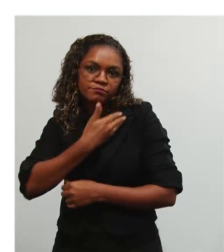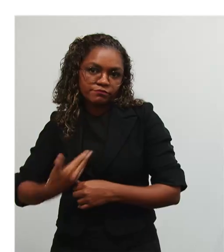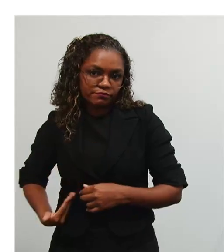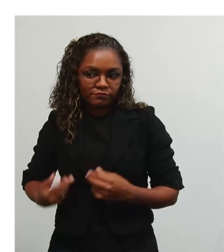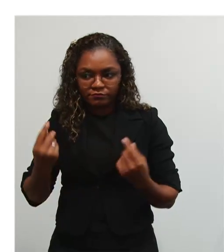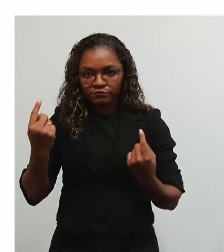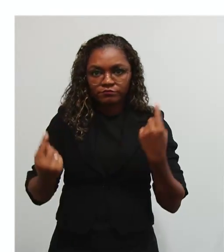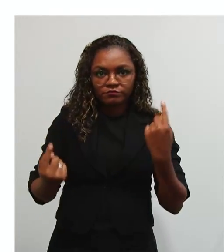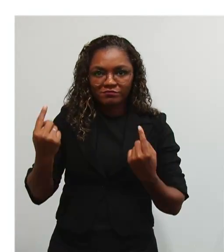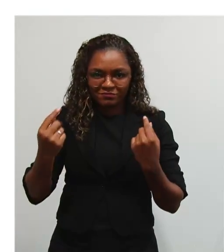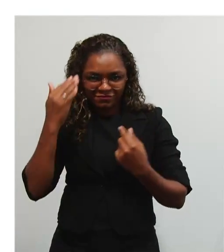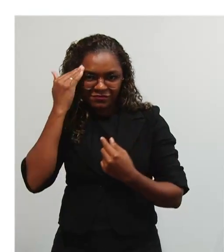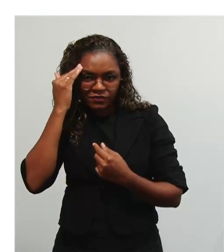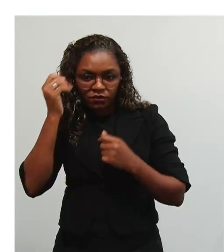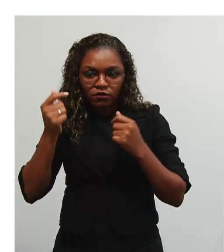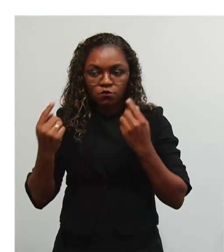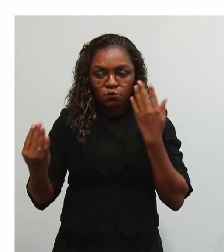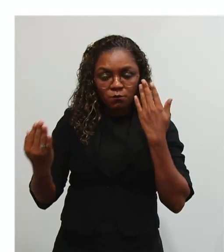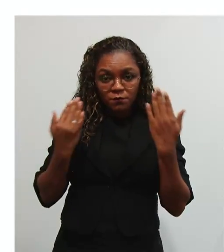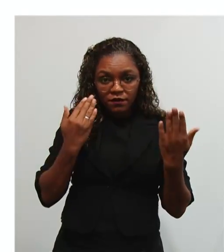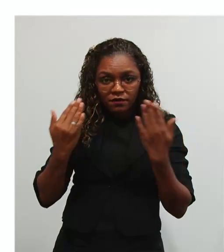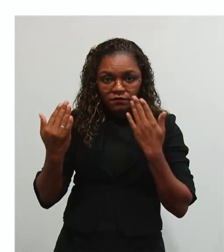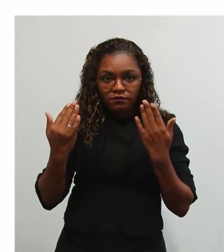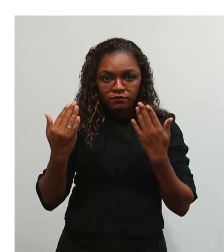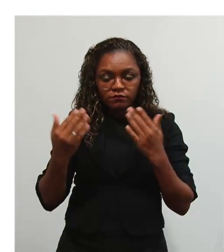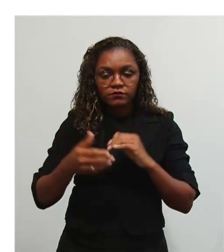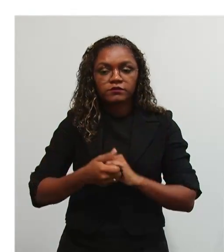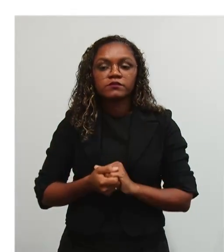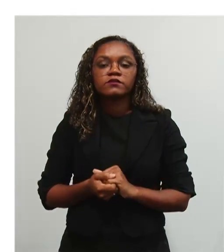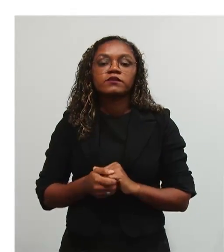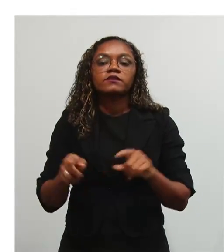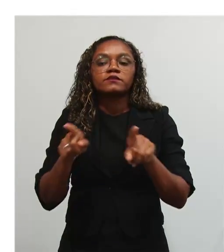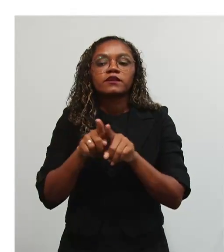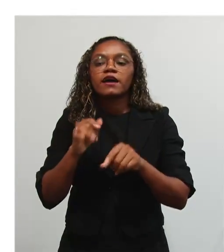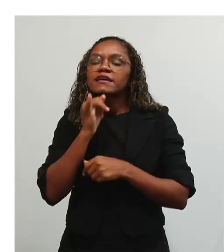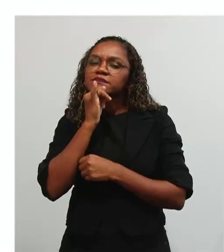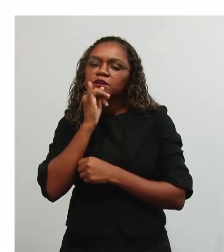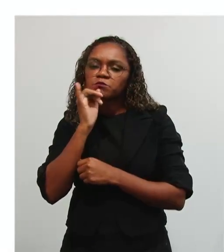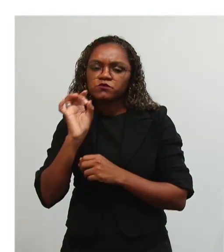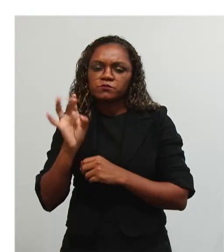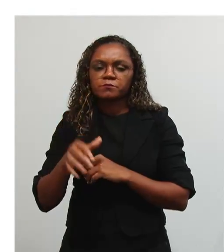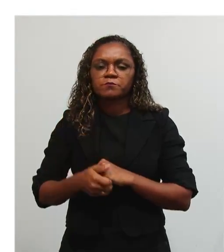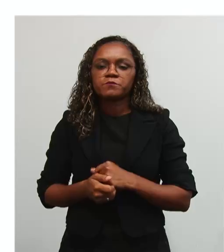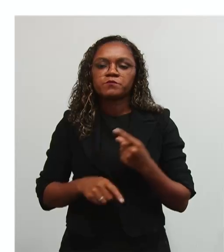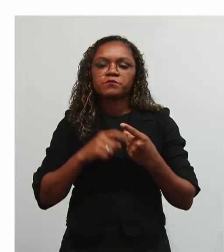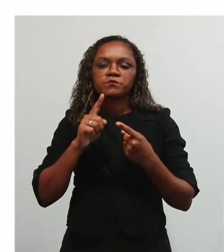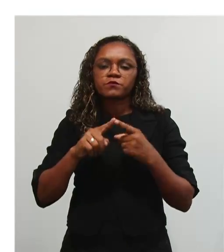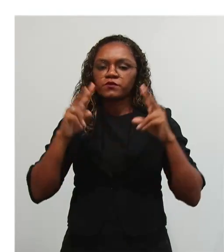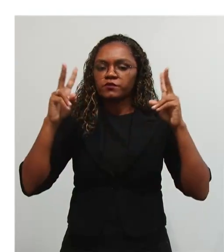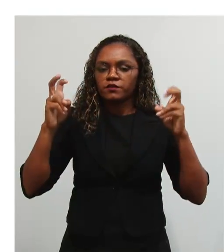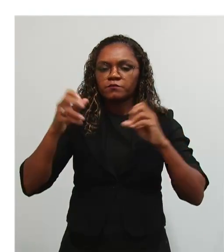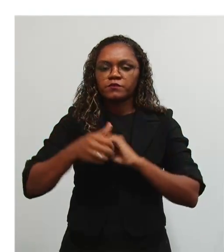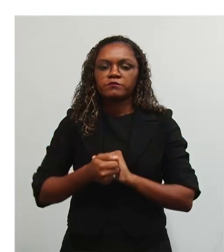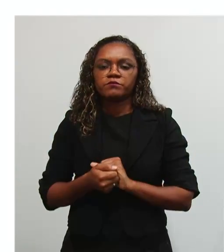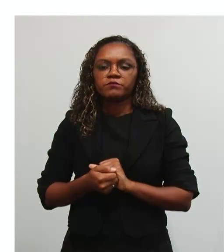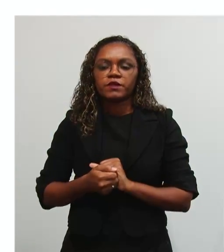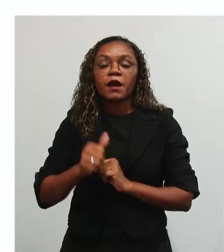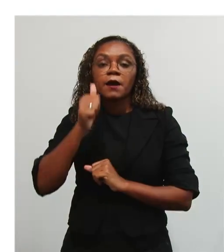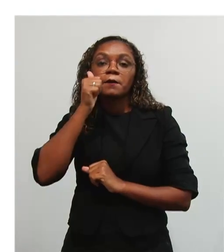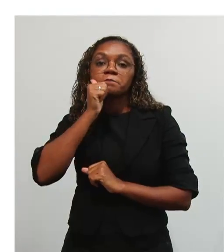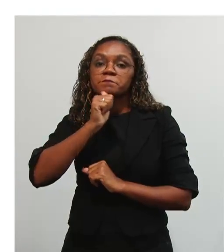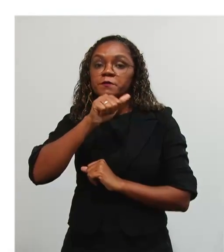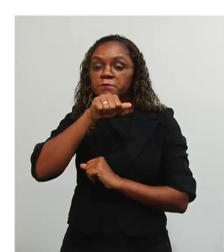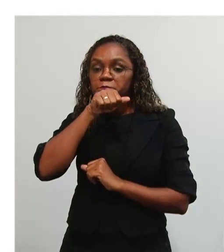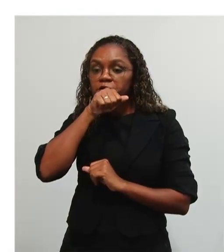Exemplos aqui de temas e problemas. Tema: o perfil da mãe que deixa o filho recém-nascido para adoção. Então, isso é